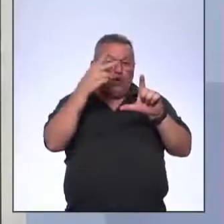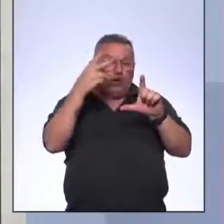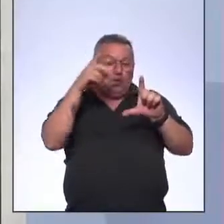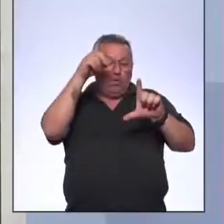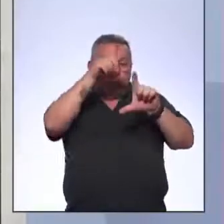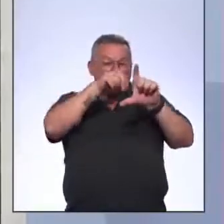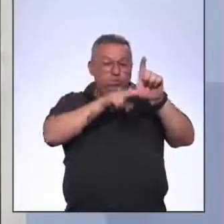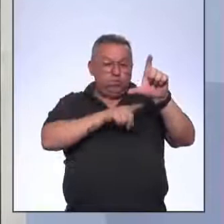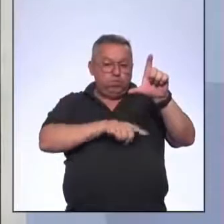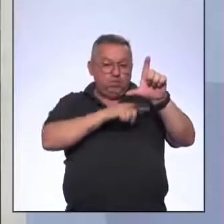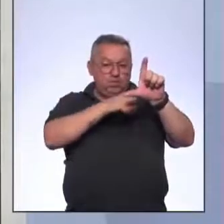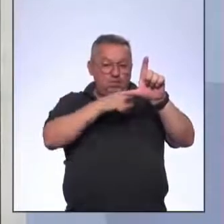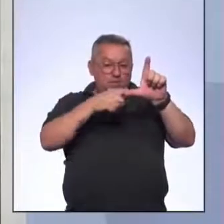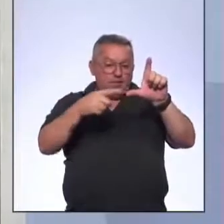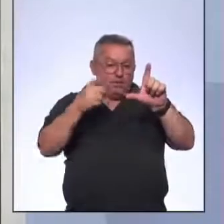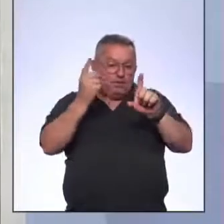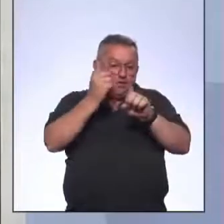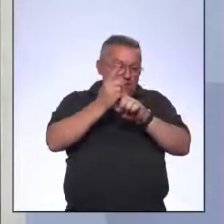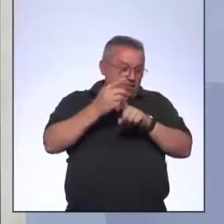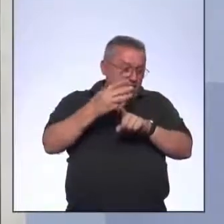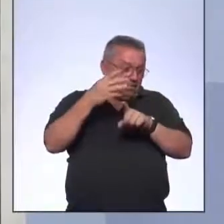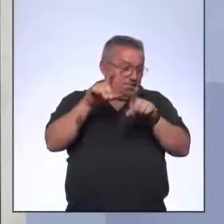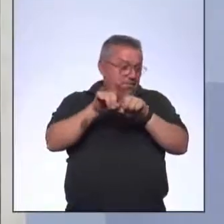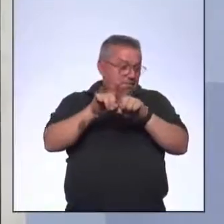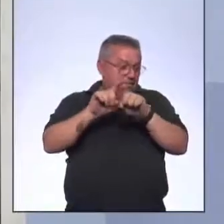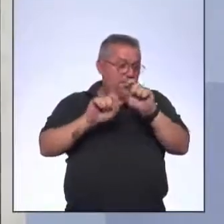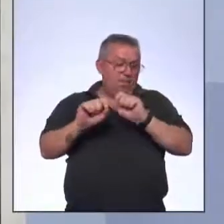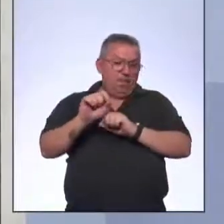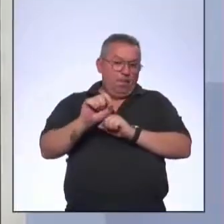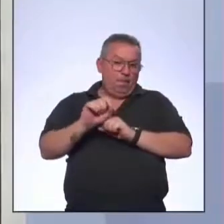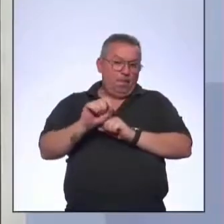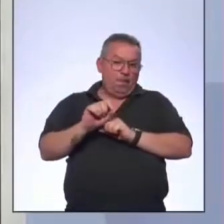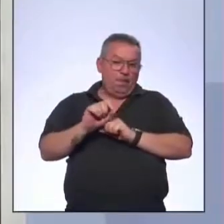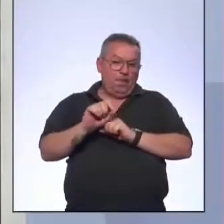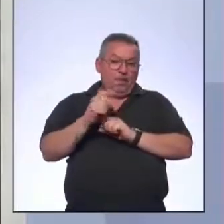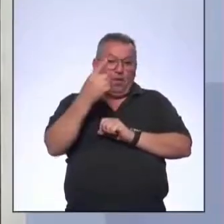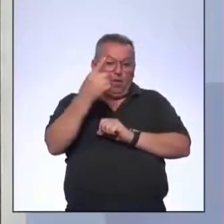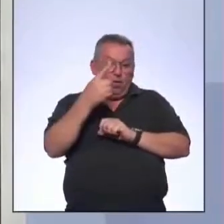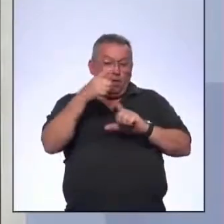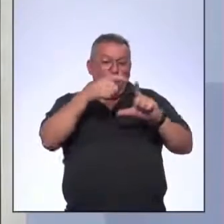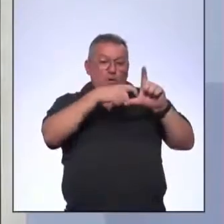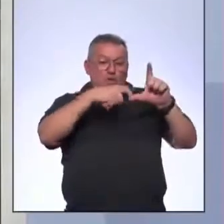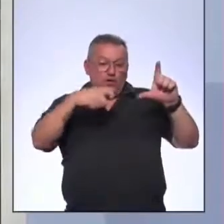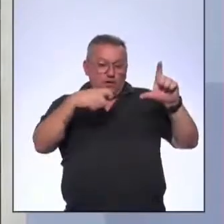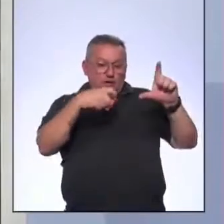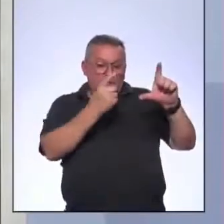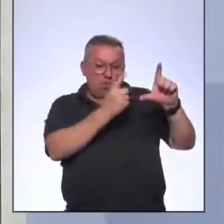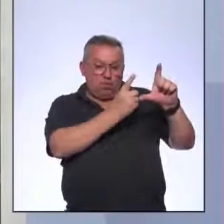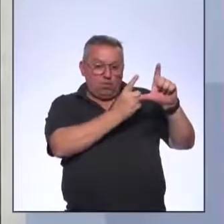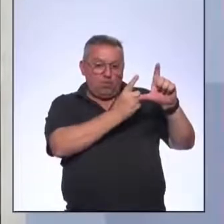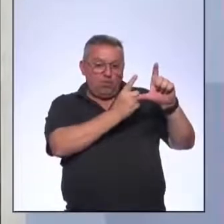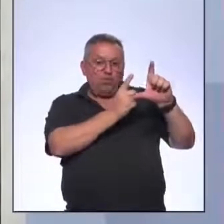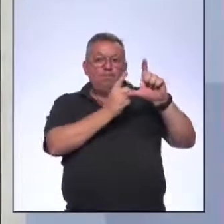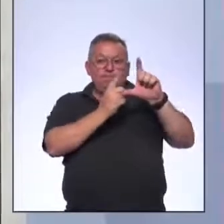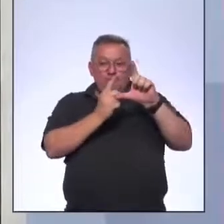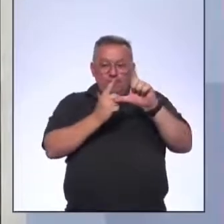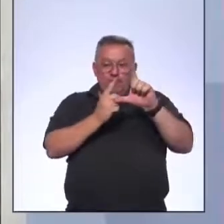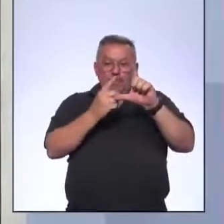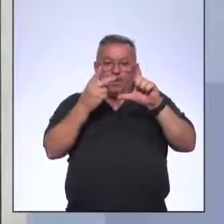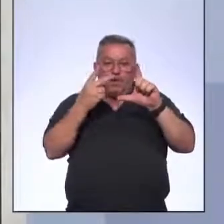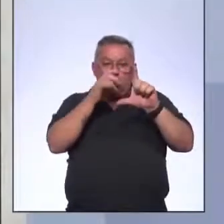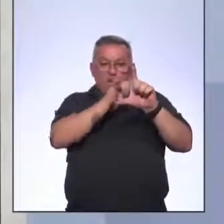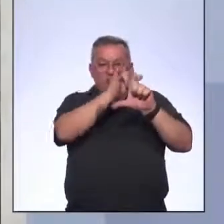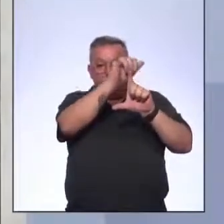dois eixos se cruzam terceiro. 1 no xe2 no